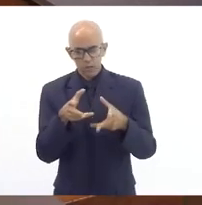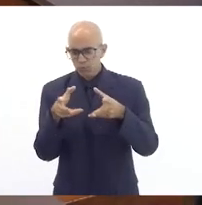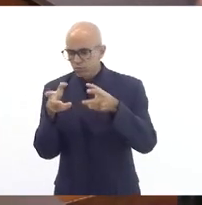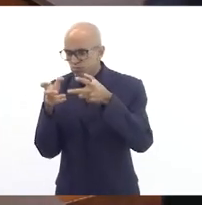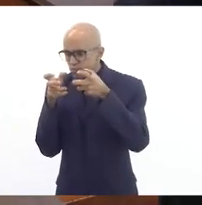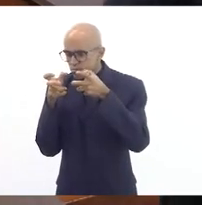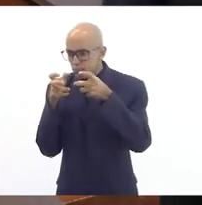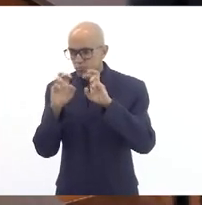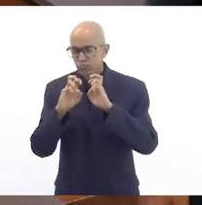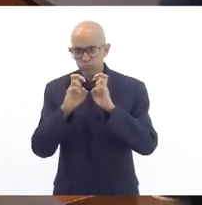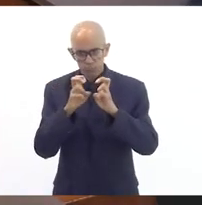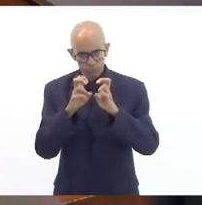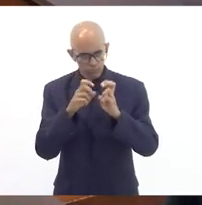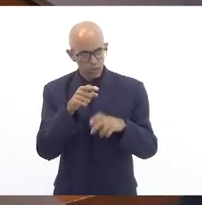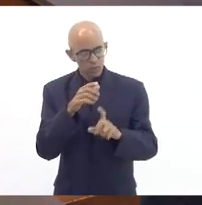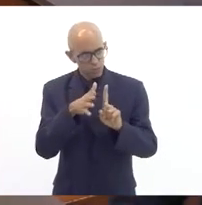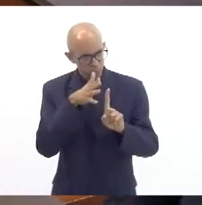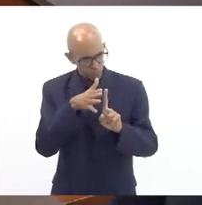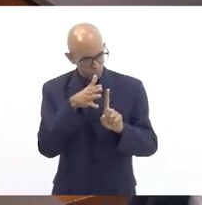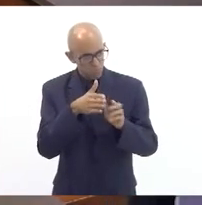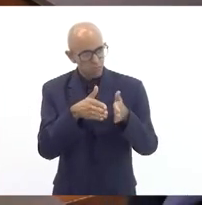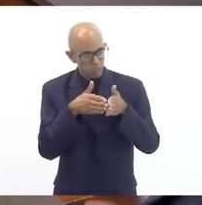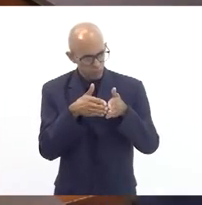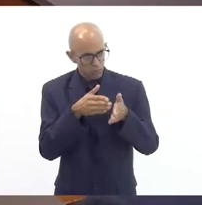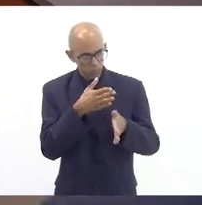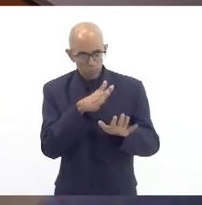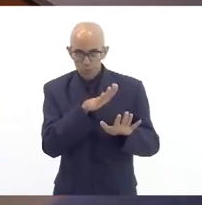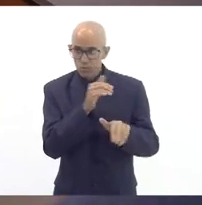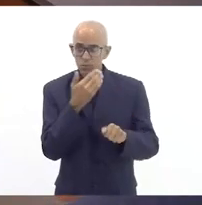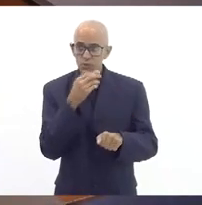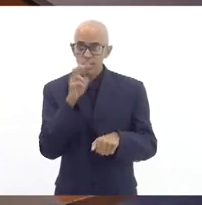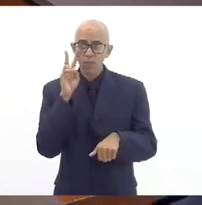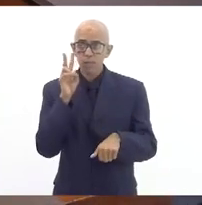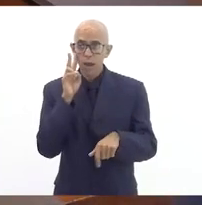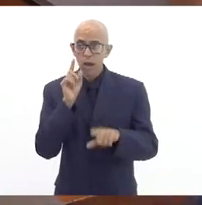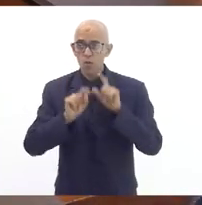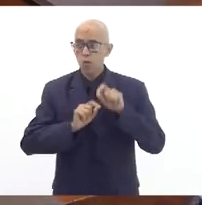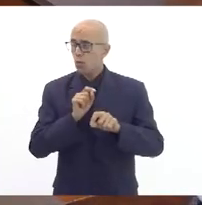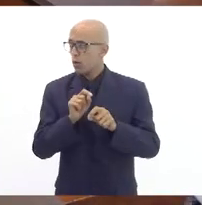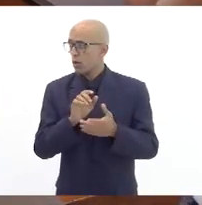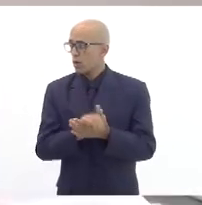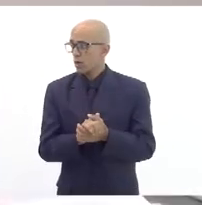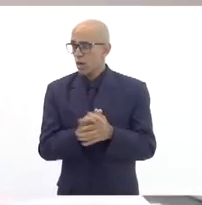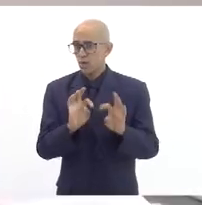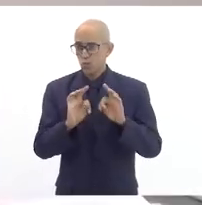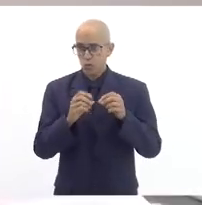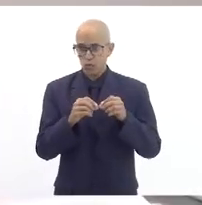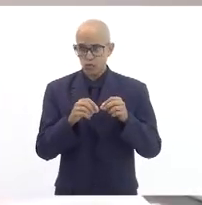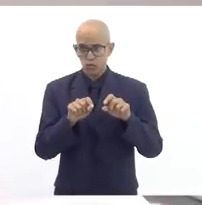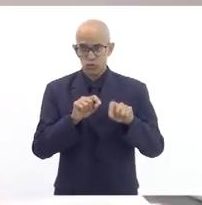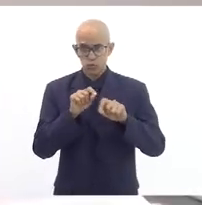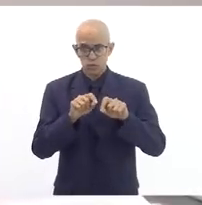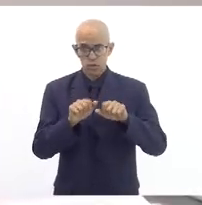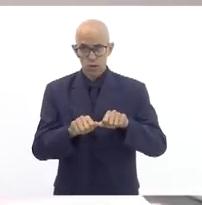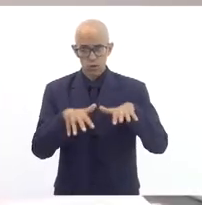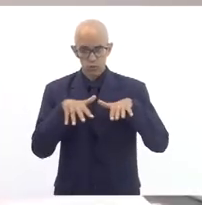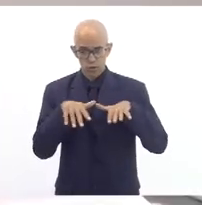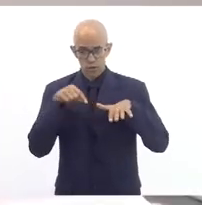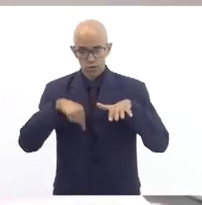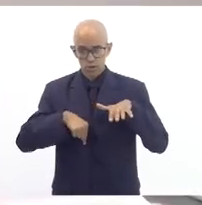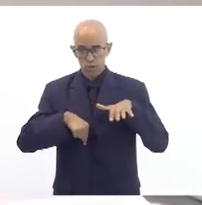usar a palavra, por favor. Lembrando a todos os... minutinho só, Tavela. Lembrando a todos que a audiência de hoje, a oitiva de hoje,